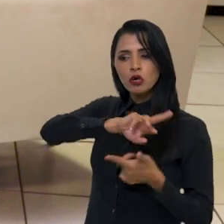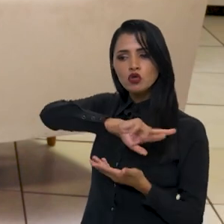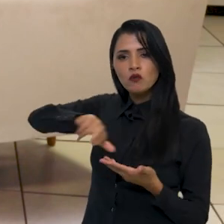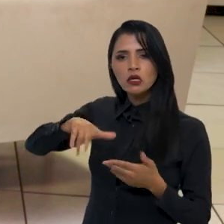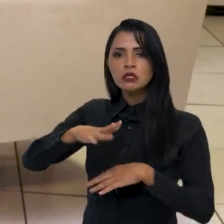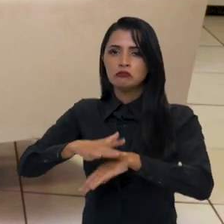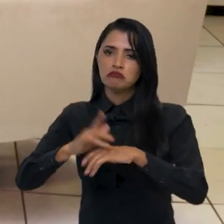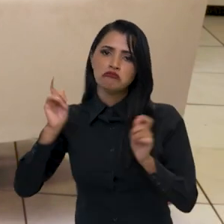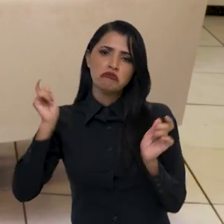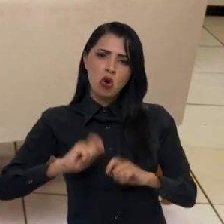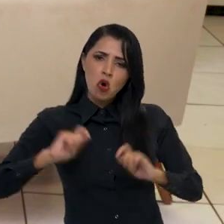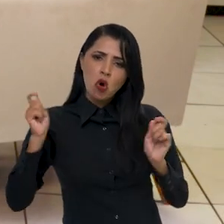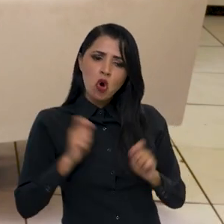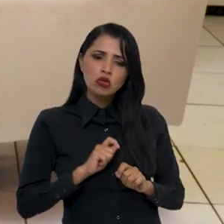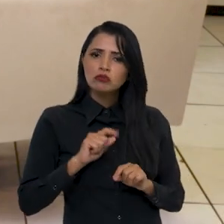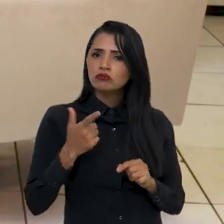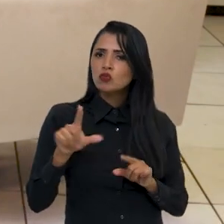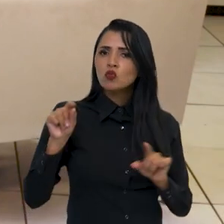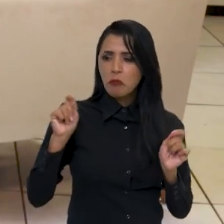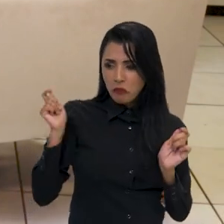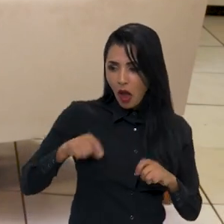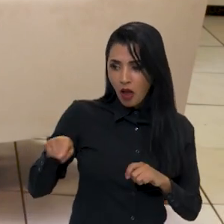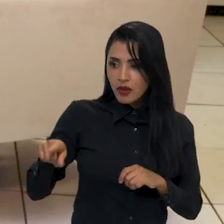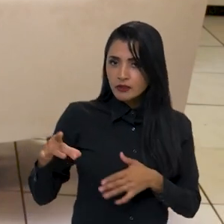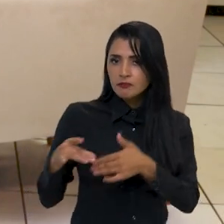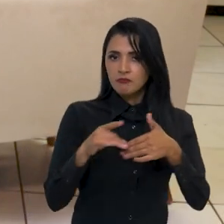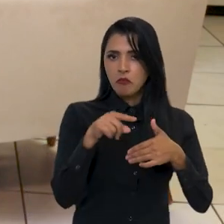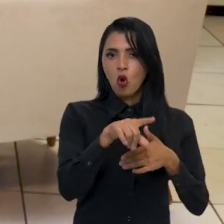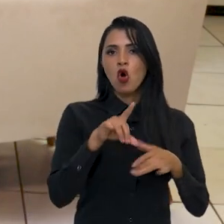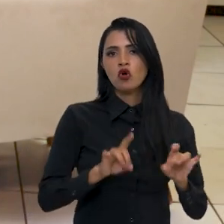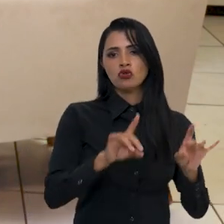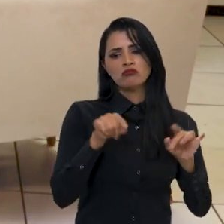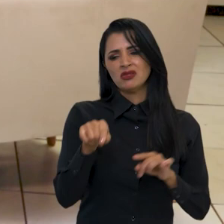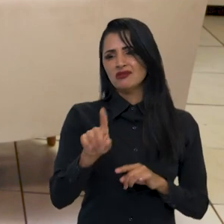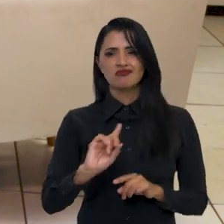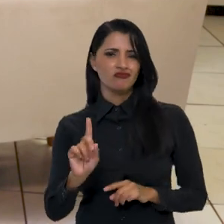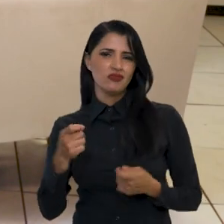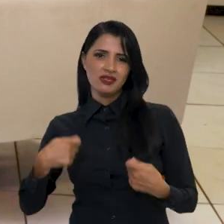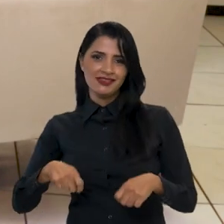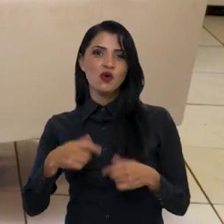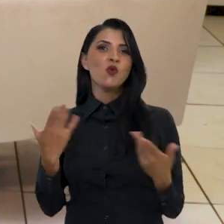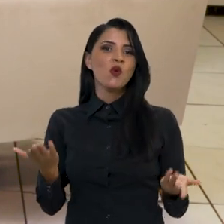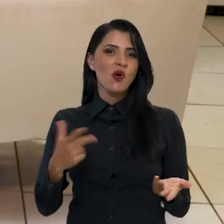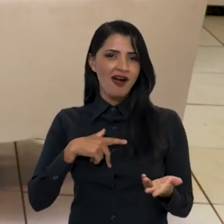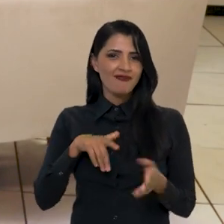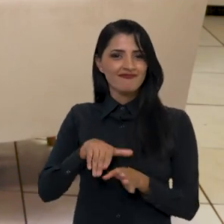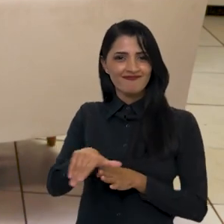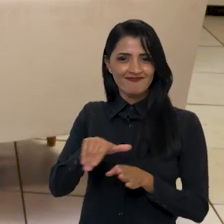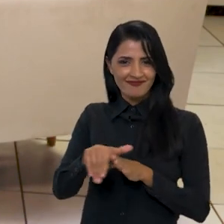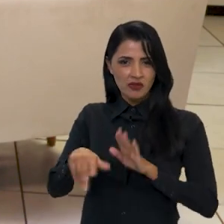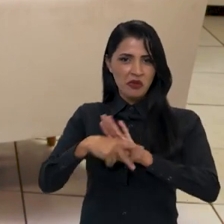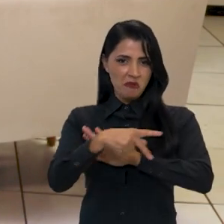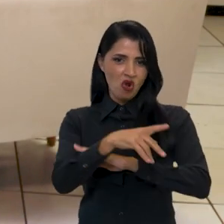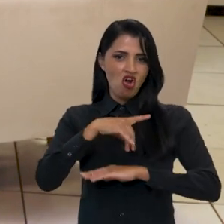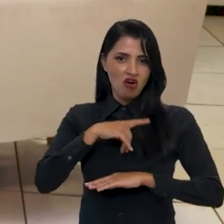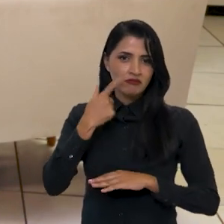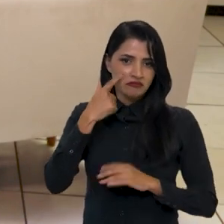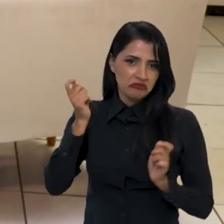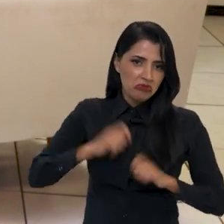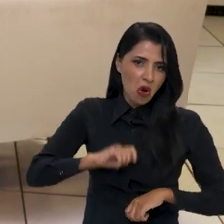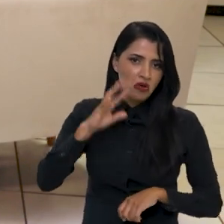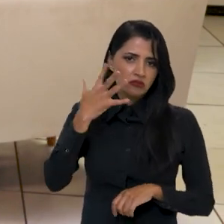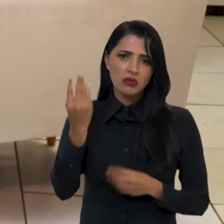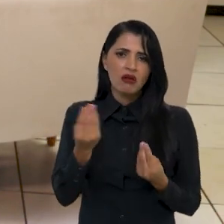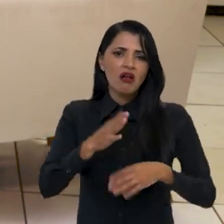diferentes casos, você pode estabelecer quais que realmente precisam ser encaminhados para a especialidade, quais que, com essa orientação do